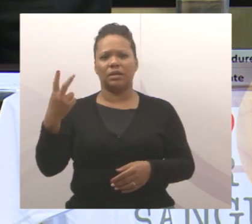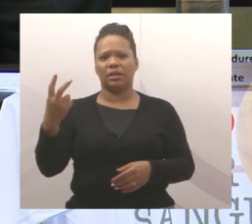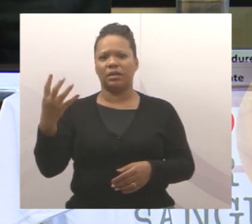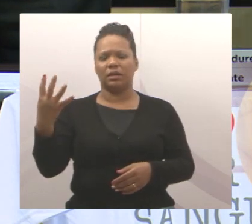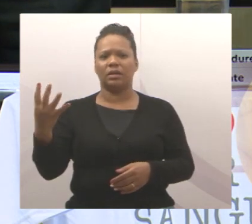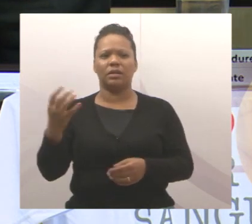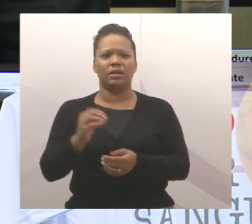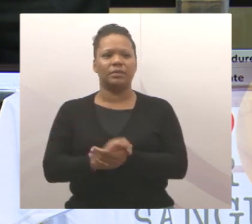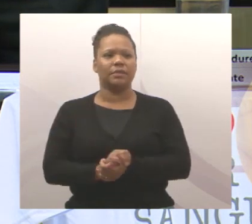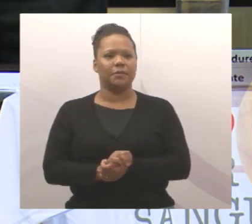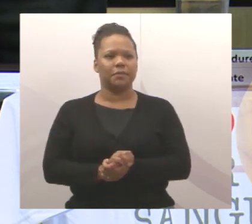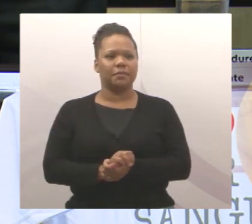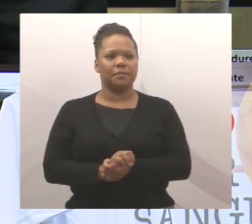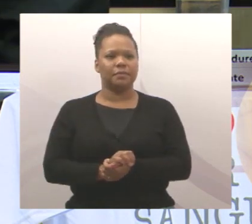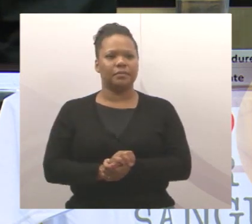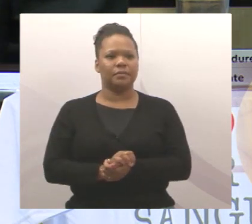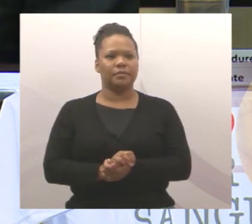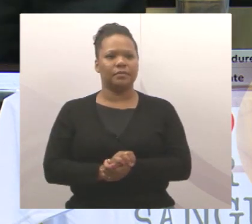314264-70124.